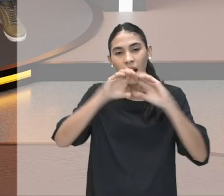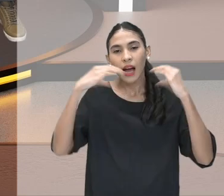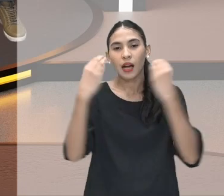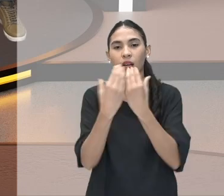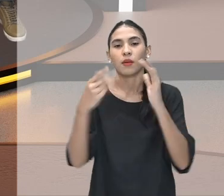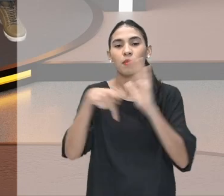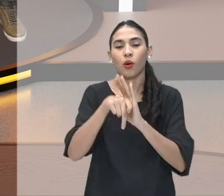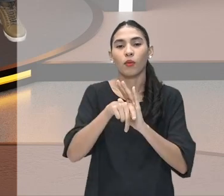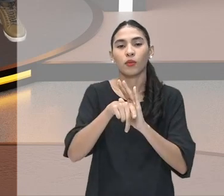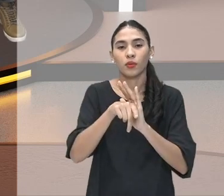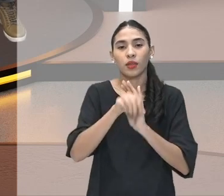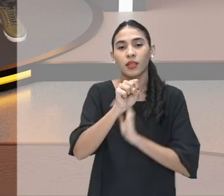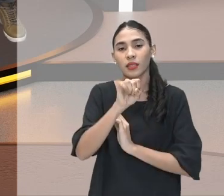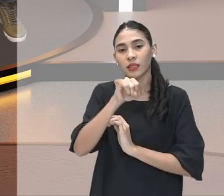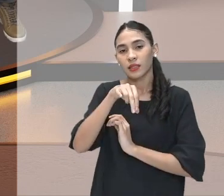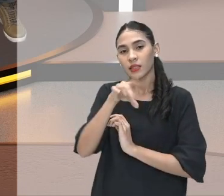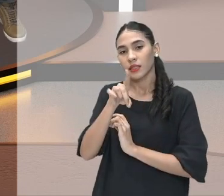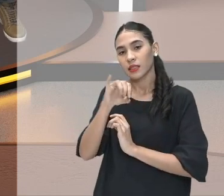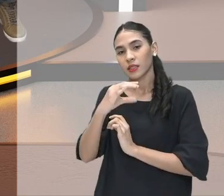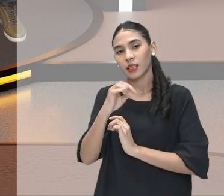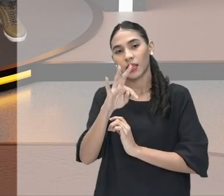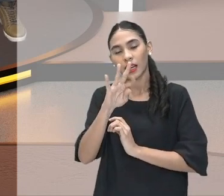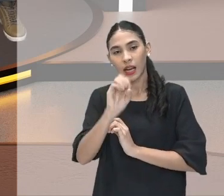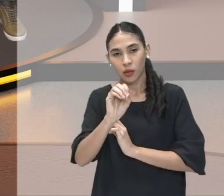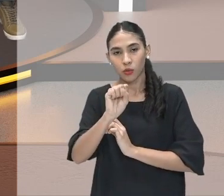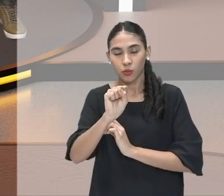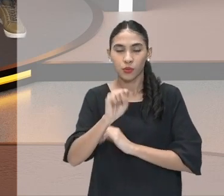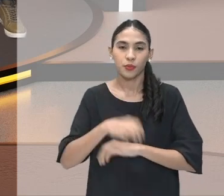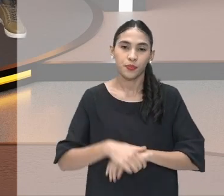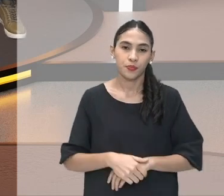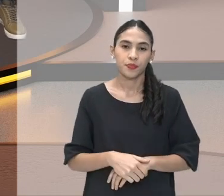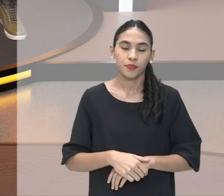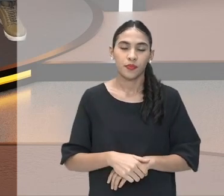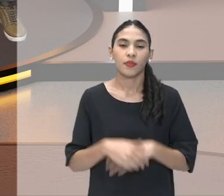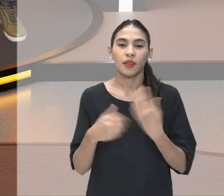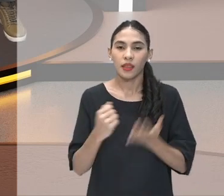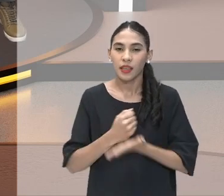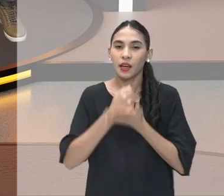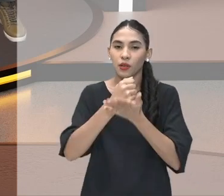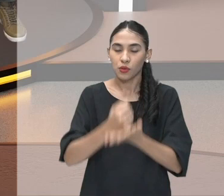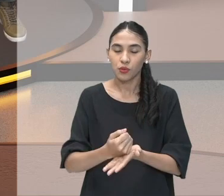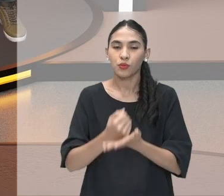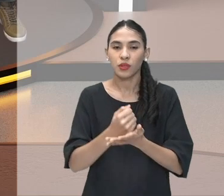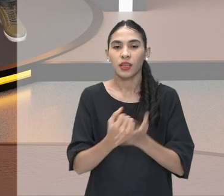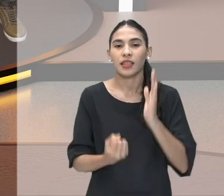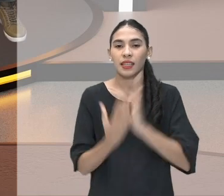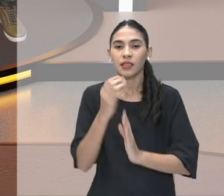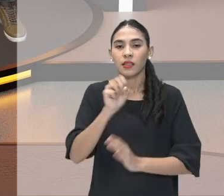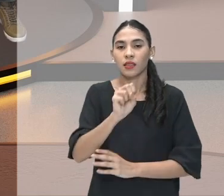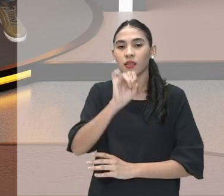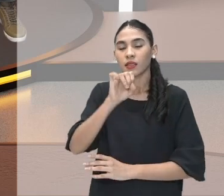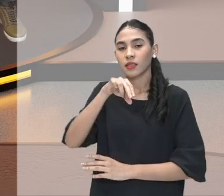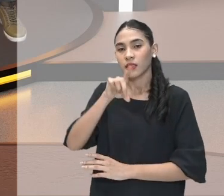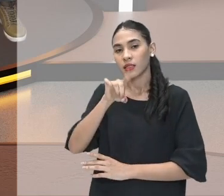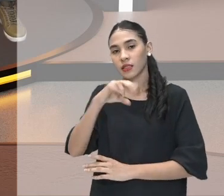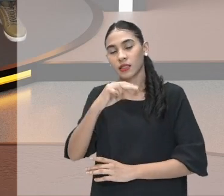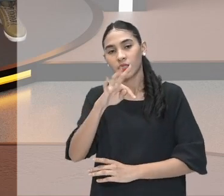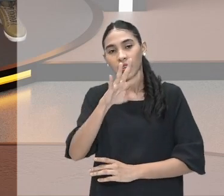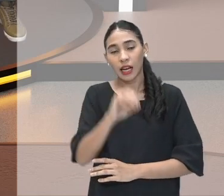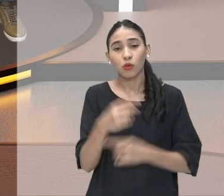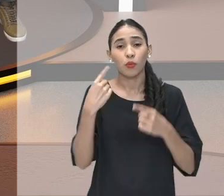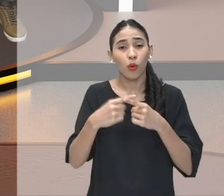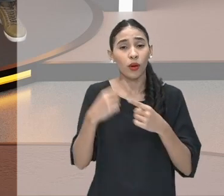trabalhadores, os chamados sindicatos. Então é exatamente essa situação que vai levar à formação dos sindicatos, porque o trabalhador não